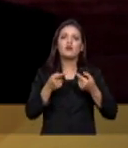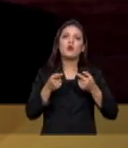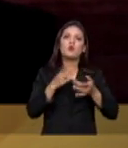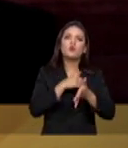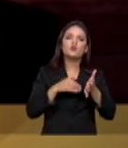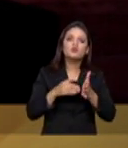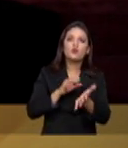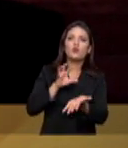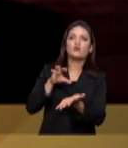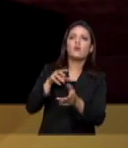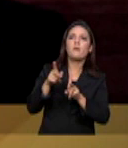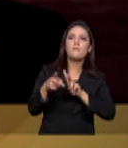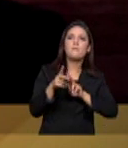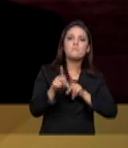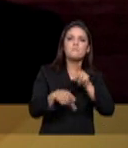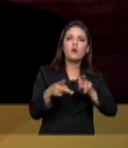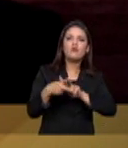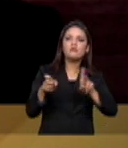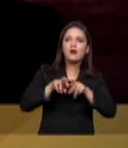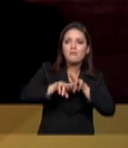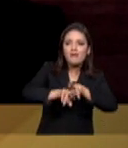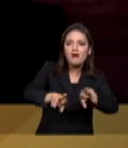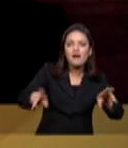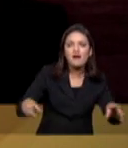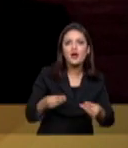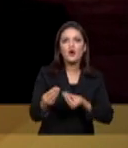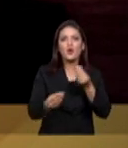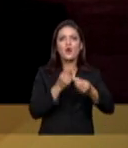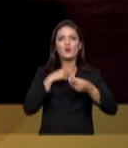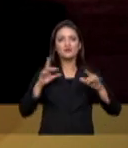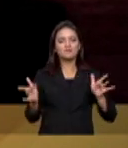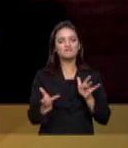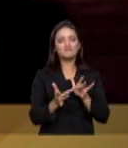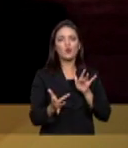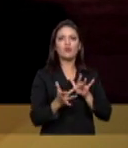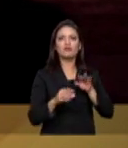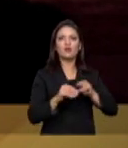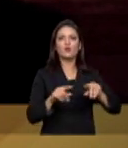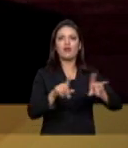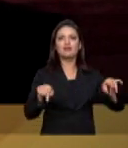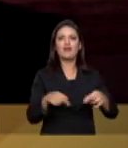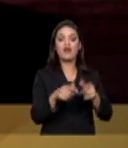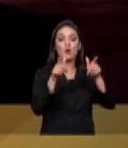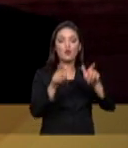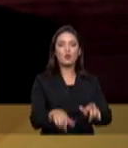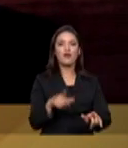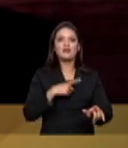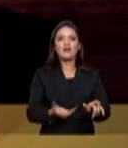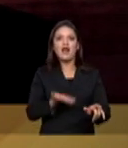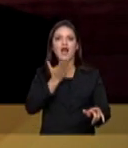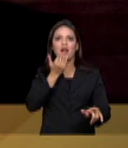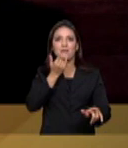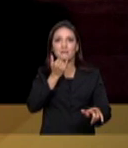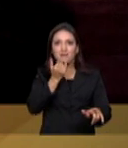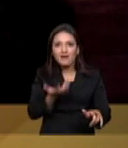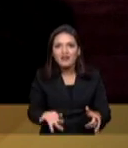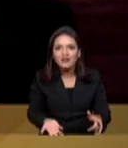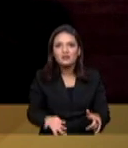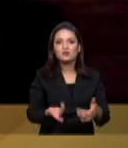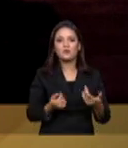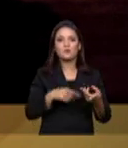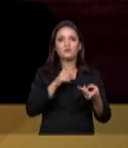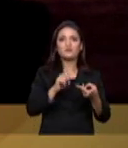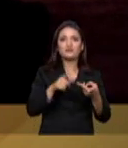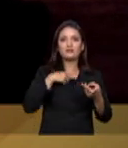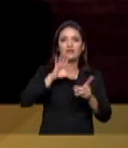relações de um povo indígena com a sua terra com a natureza de onde retiram seu alimento onde realiza